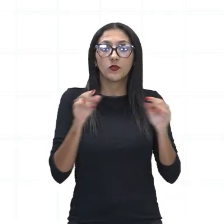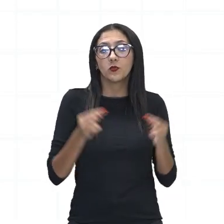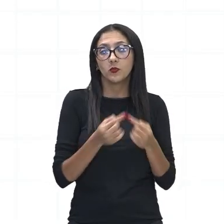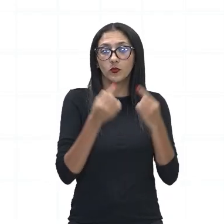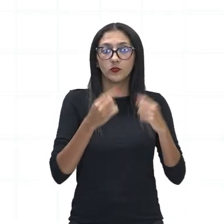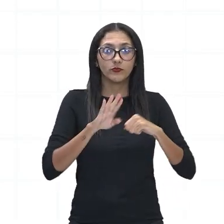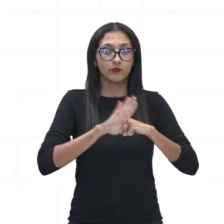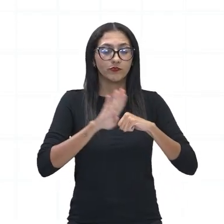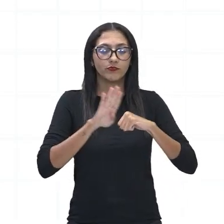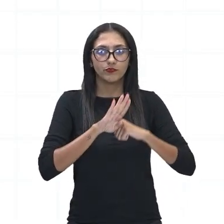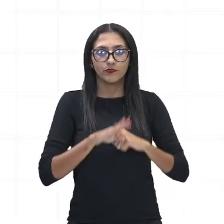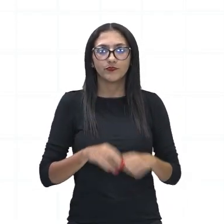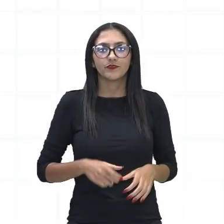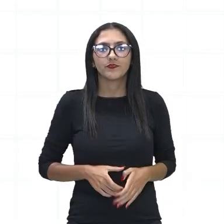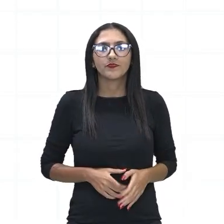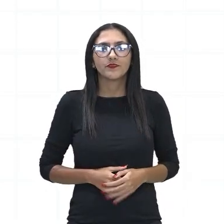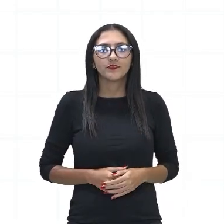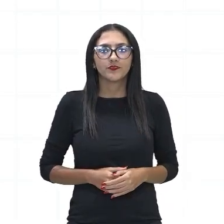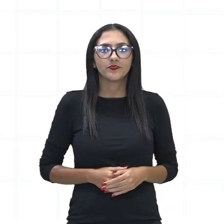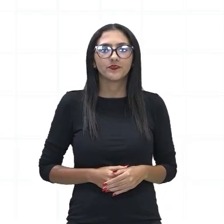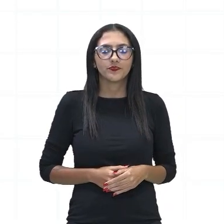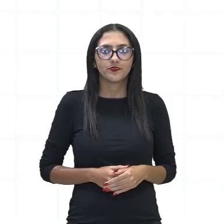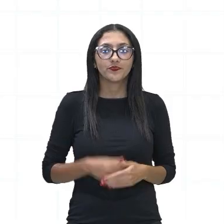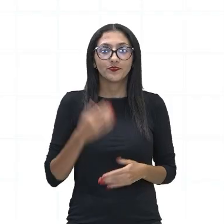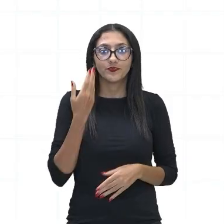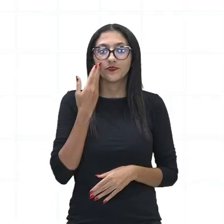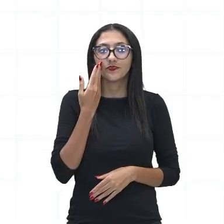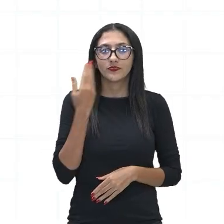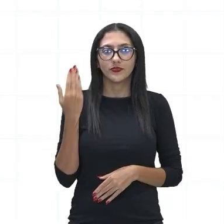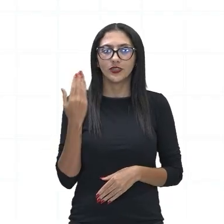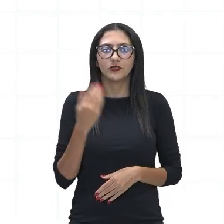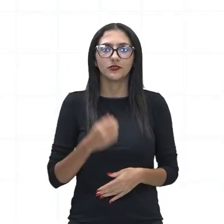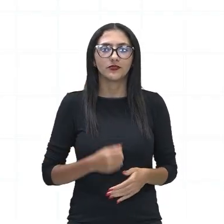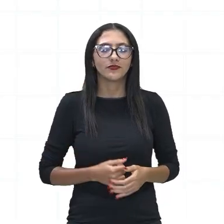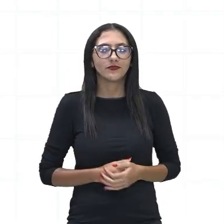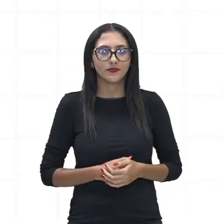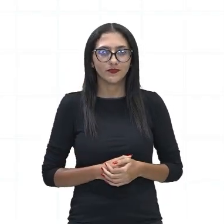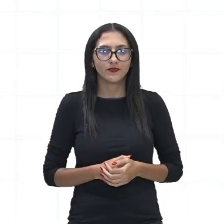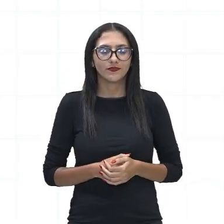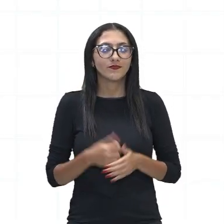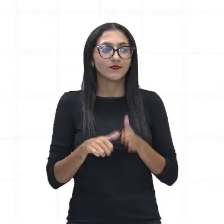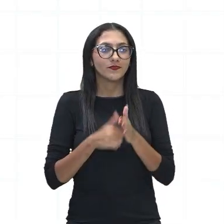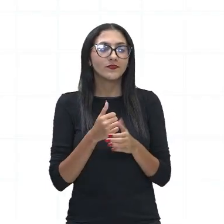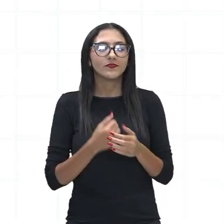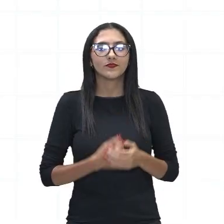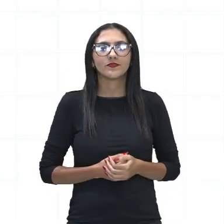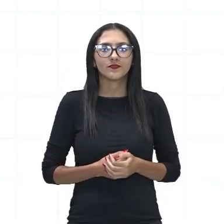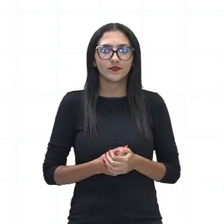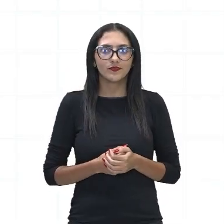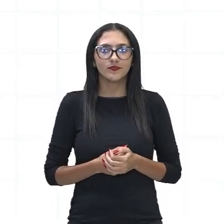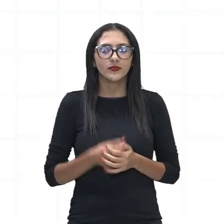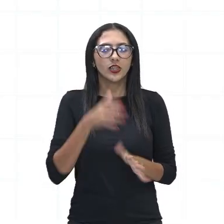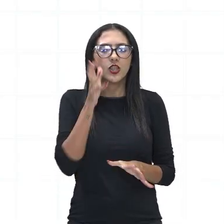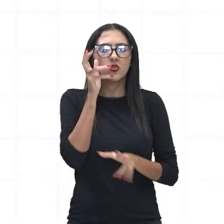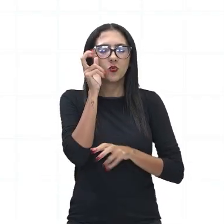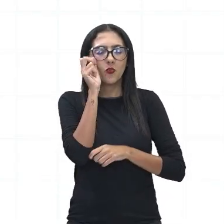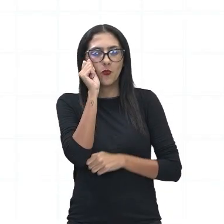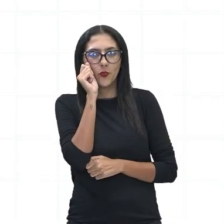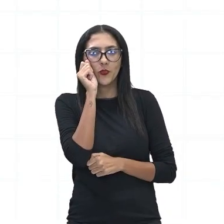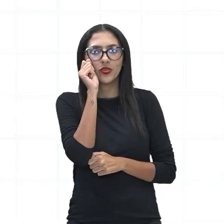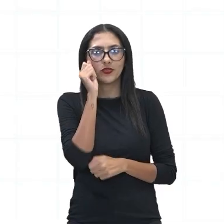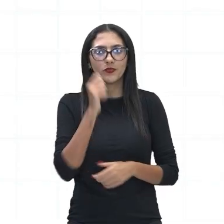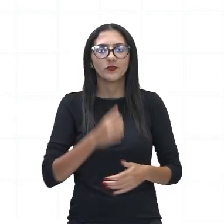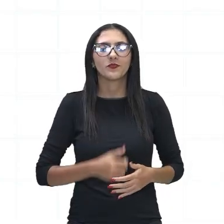nouns. Vamos lá ver a primeira, que é o verbo sleep, não é? Que é dormir,